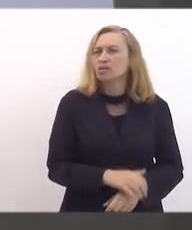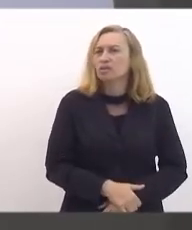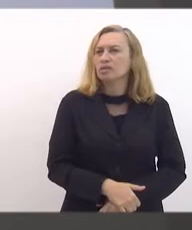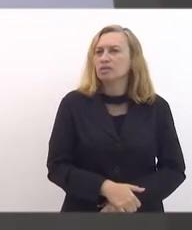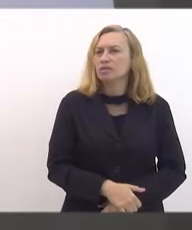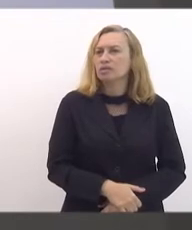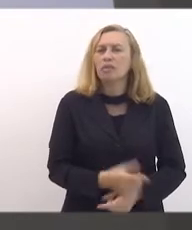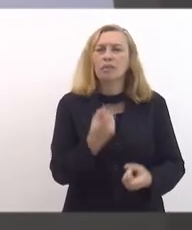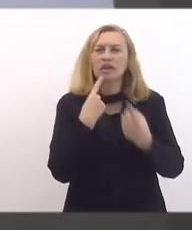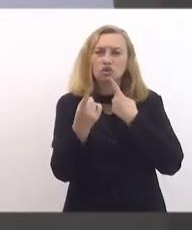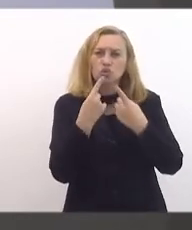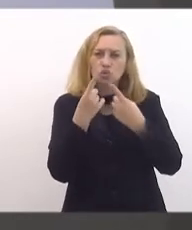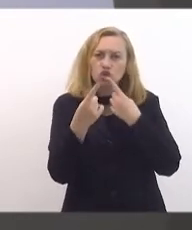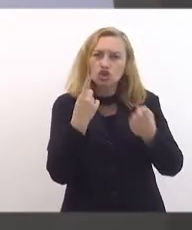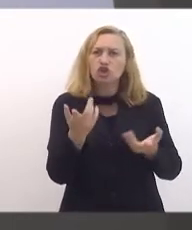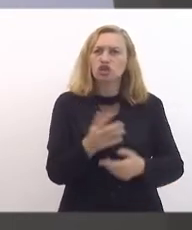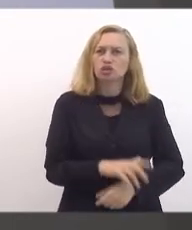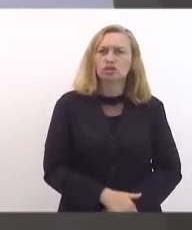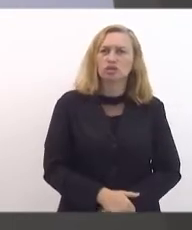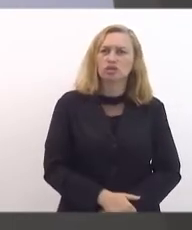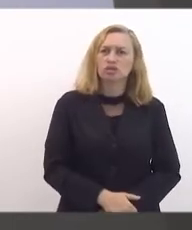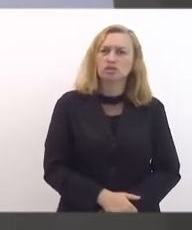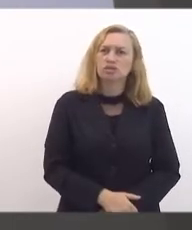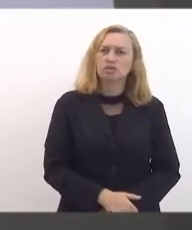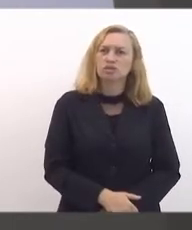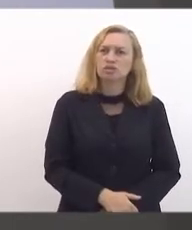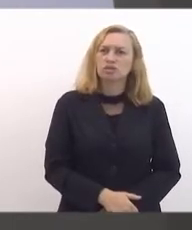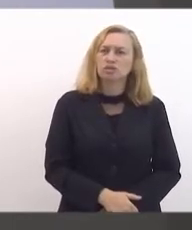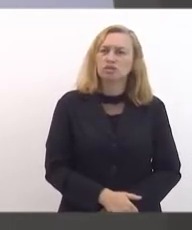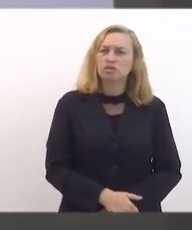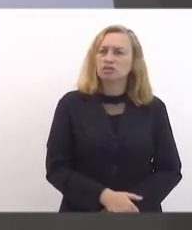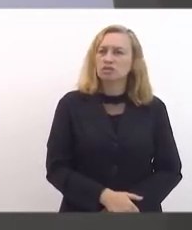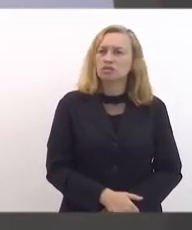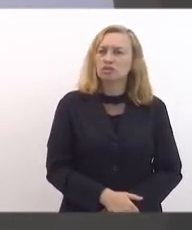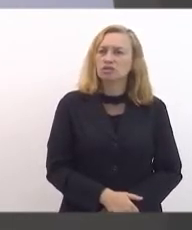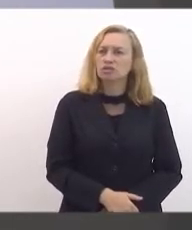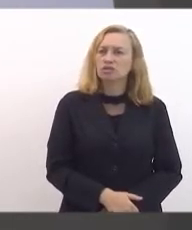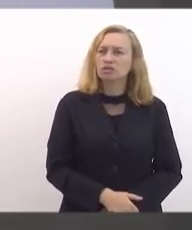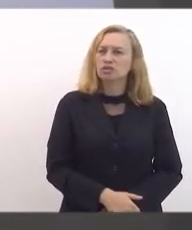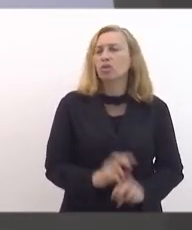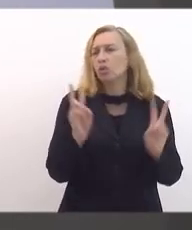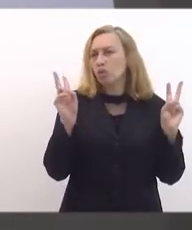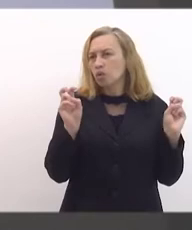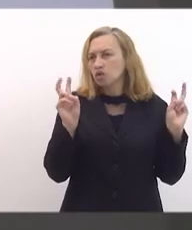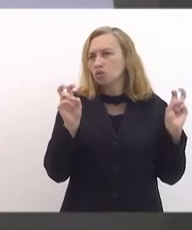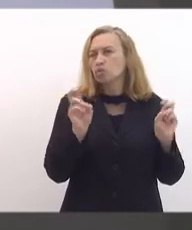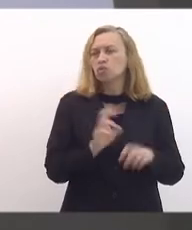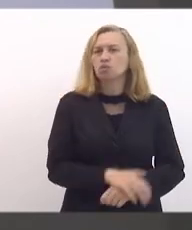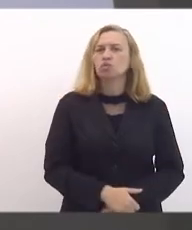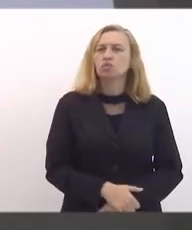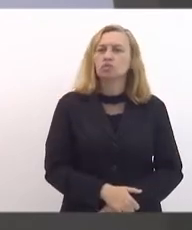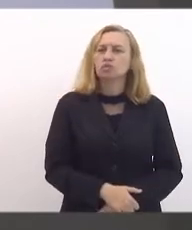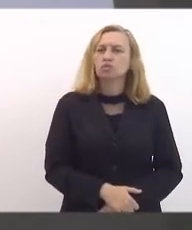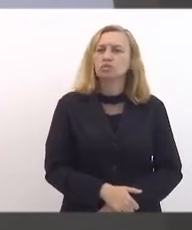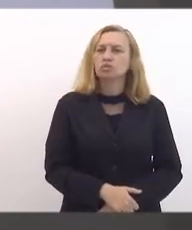para discutir né A é a questão da